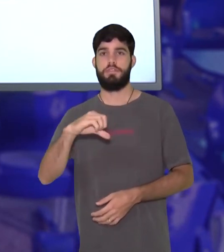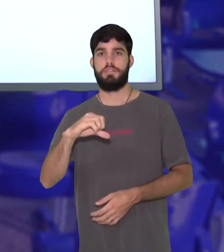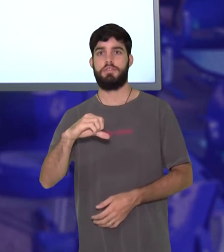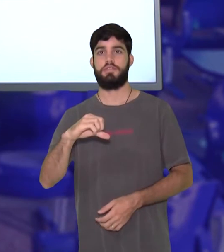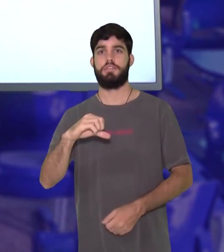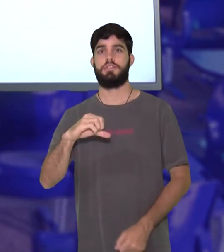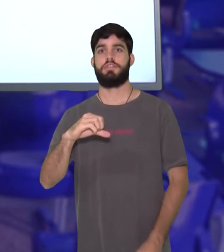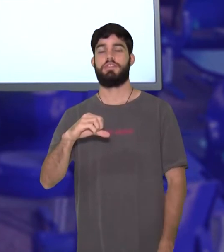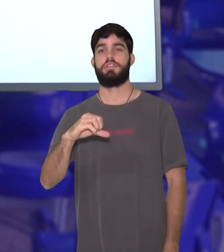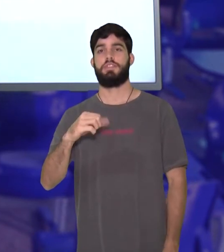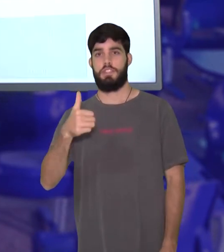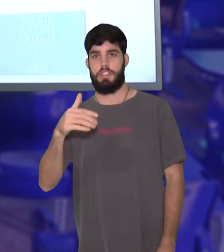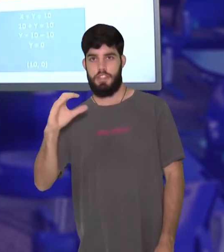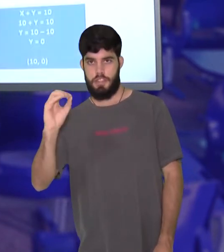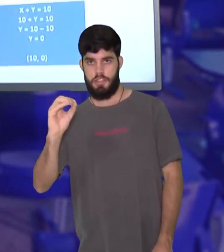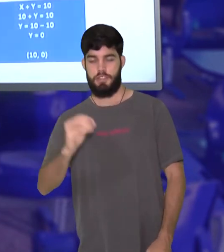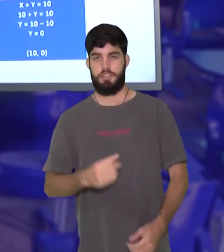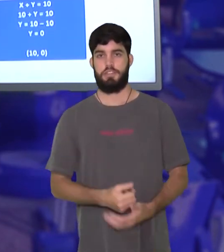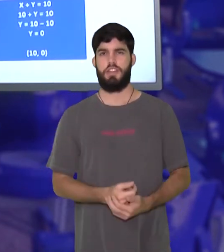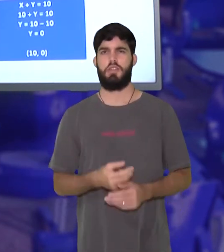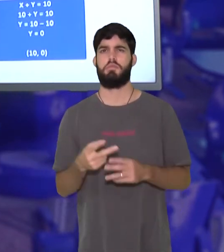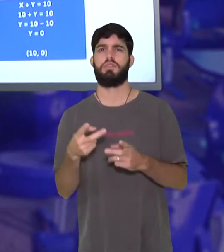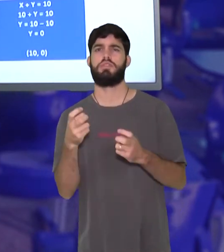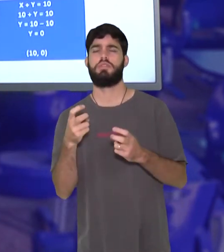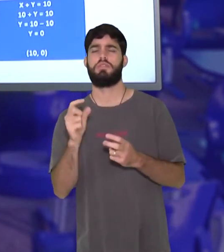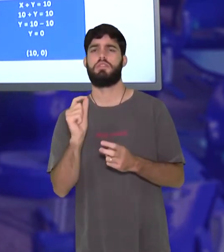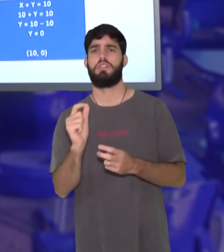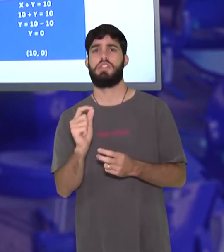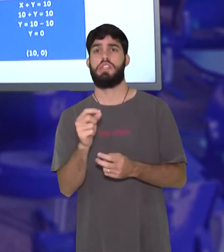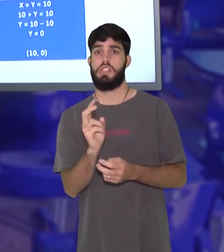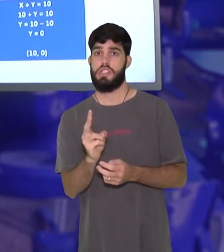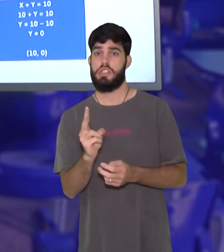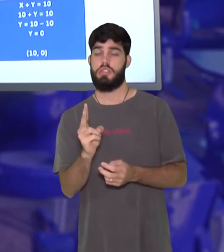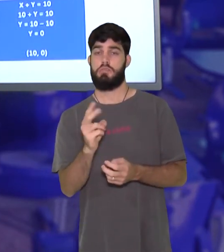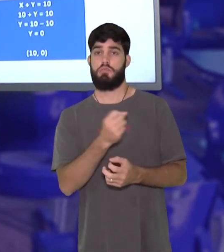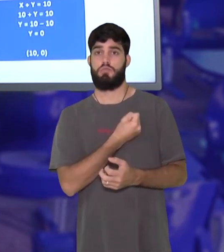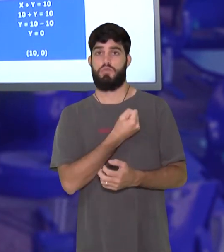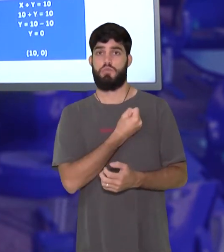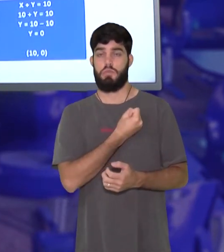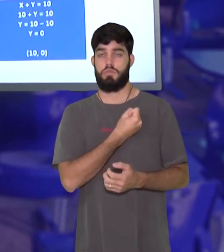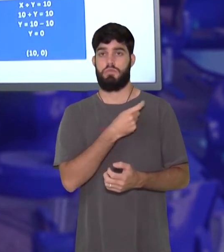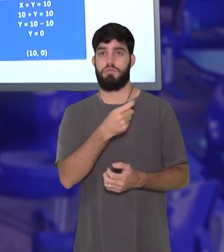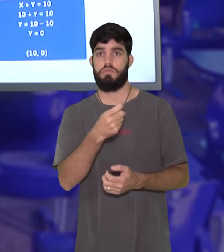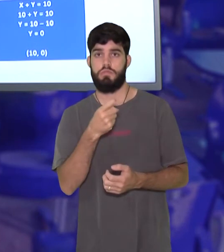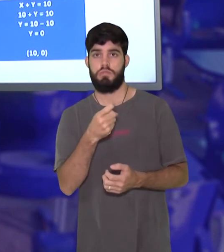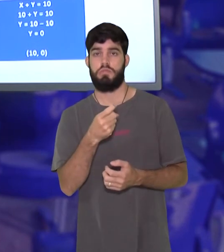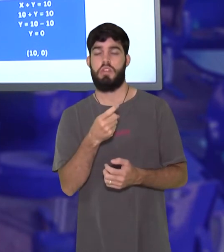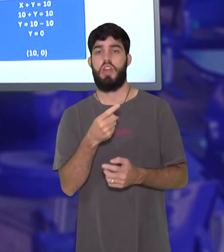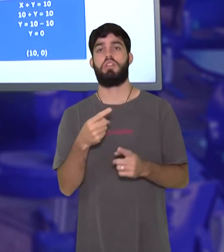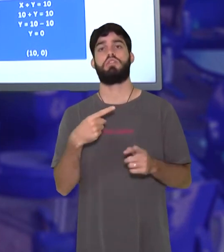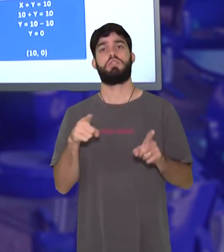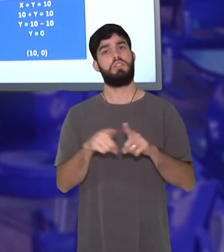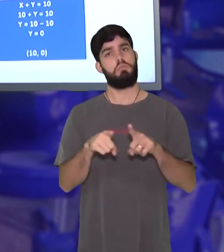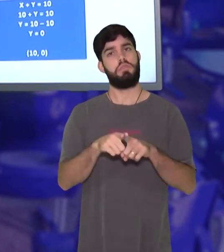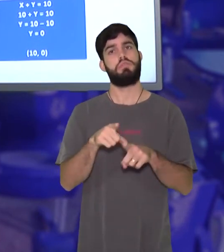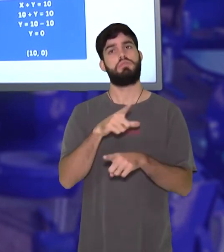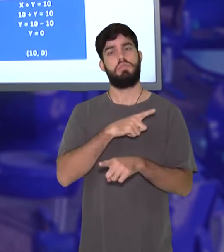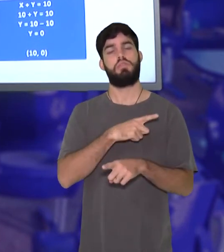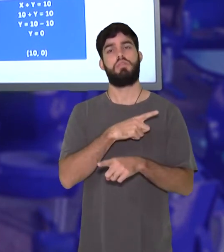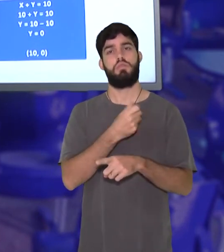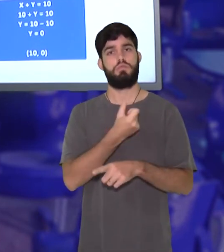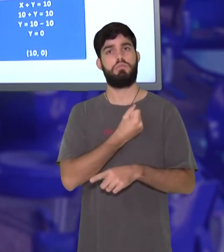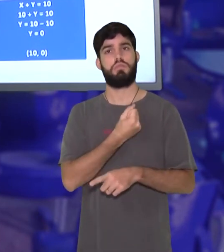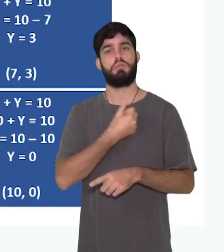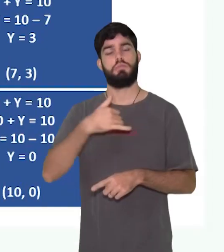8 9 e 10 percebo que para cada valor atribuído a x eu tenho um valor para